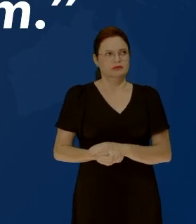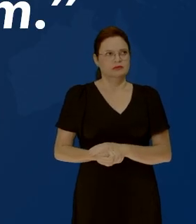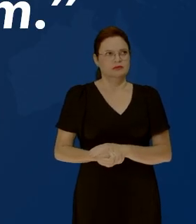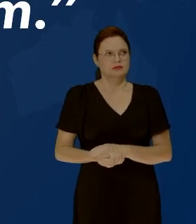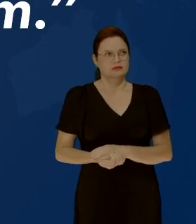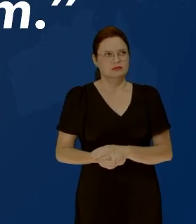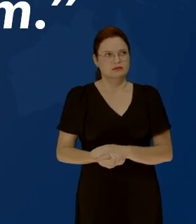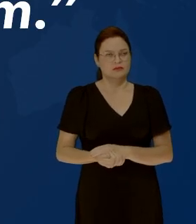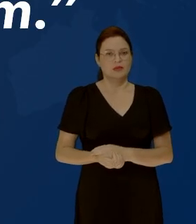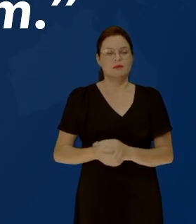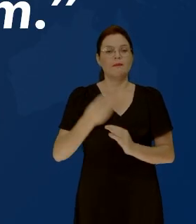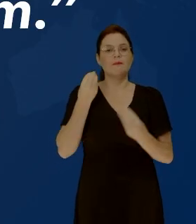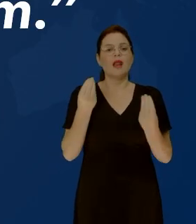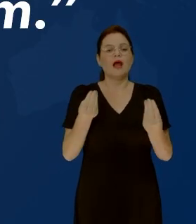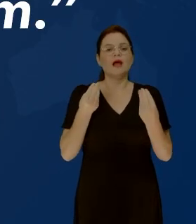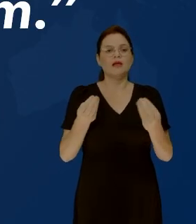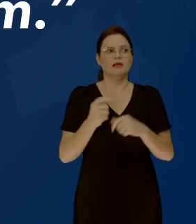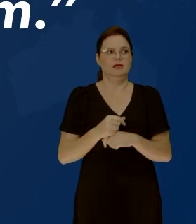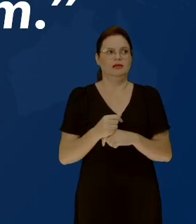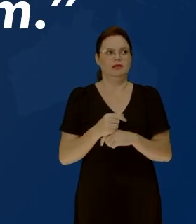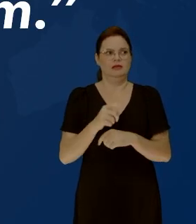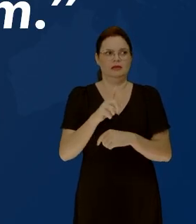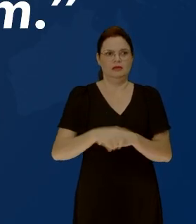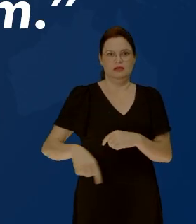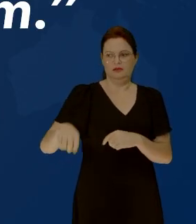Para que sejais